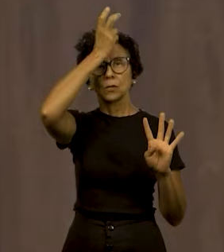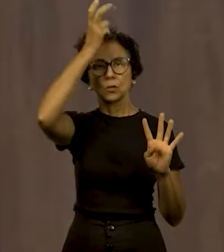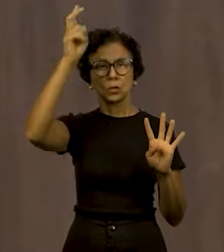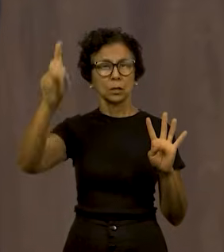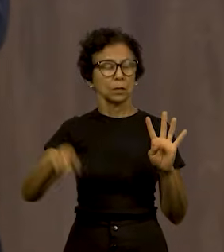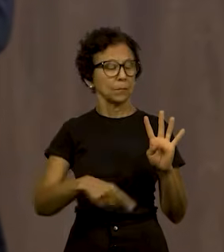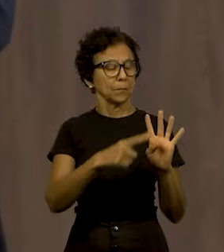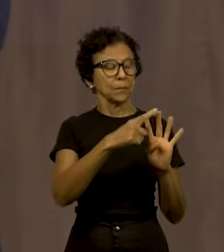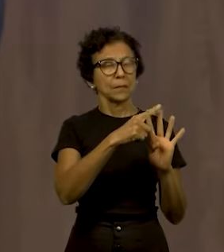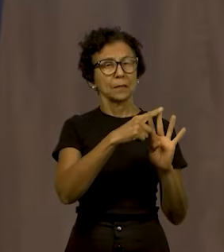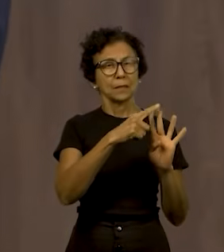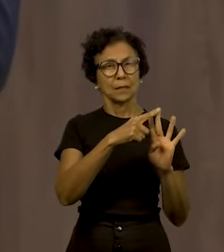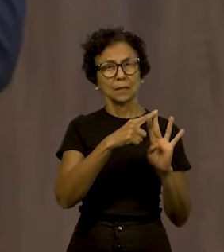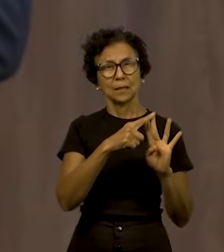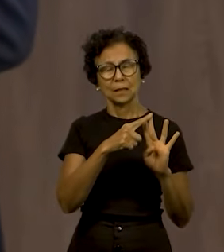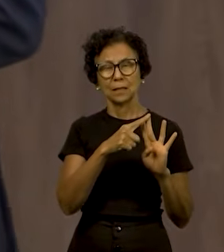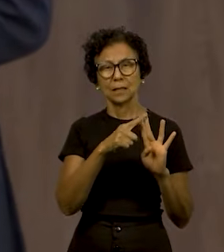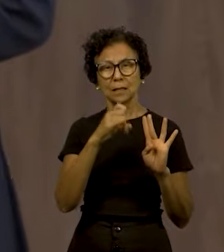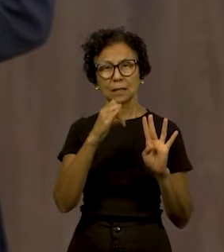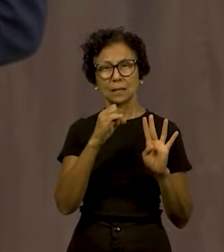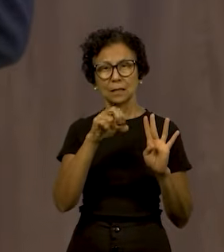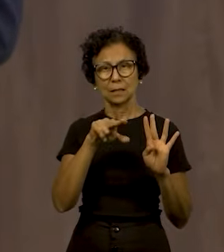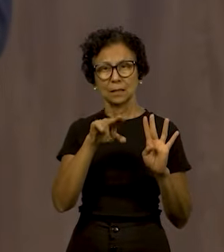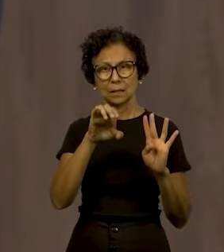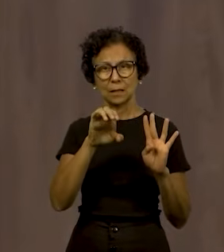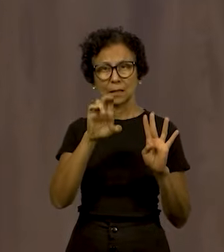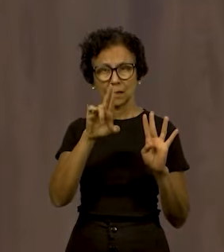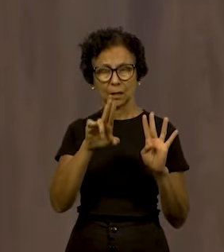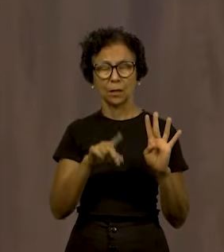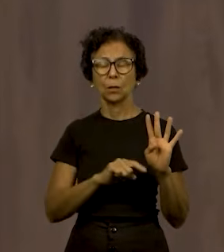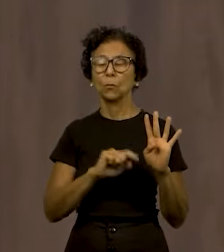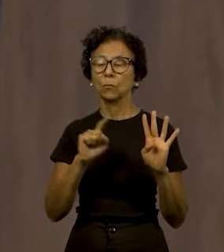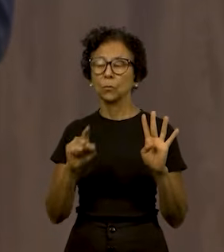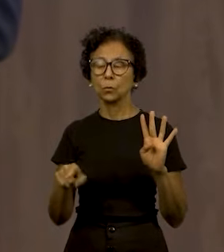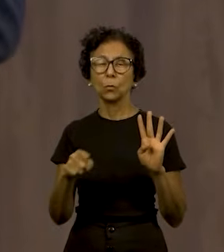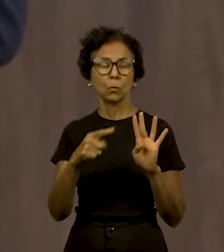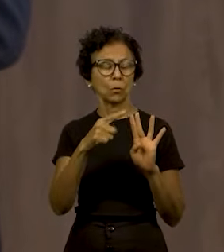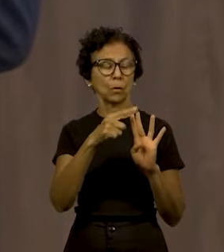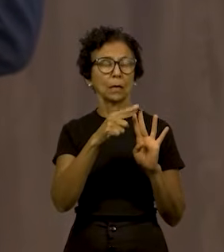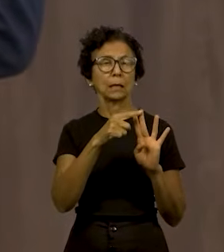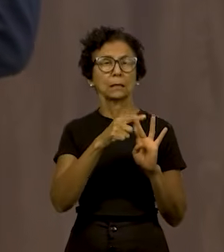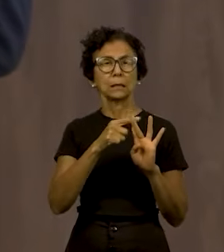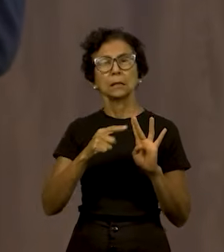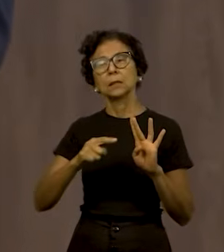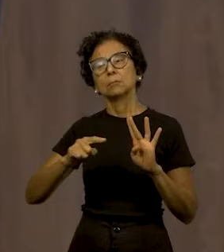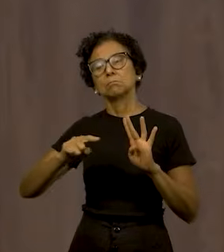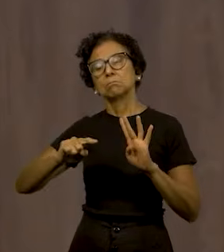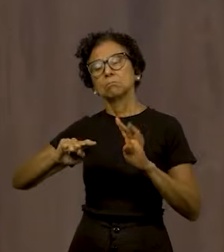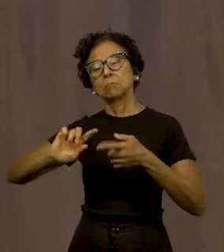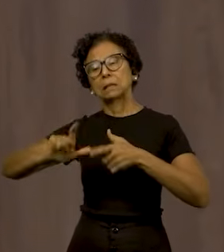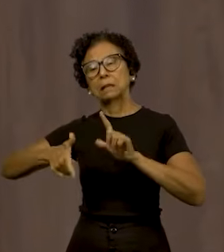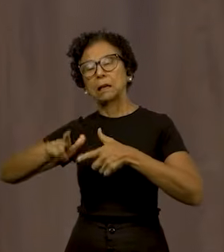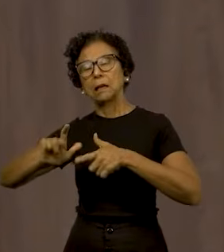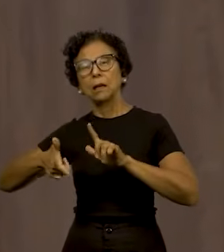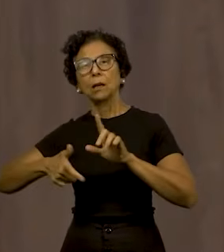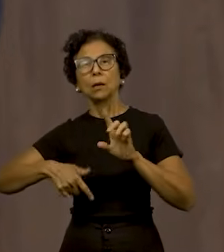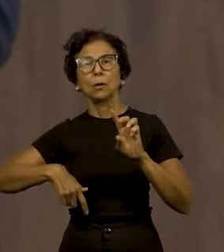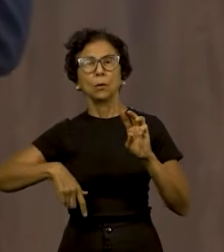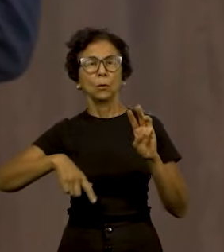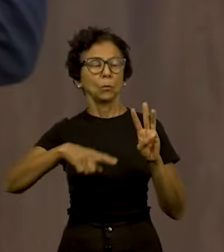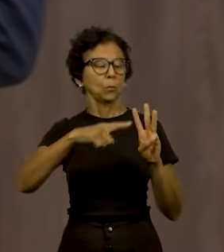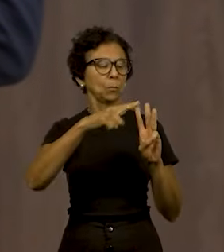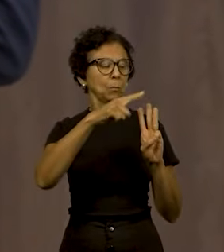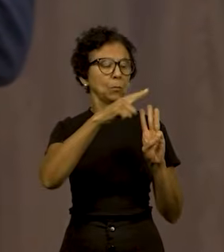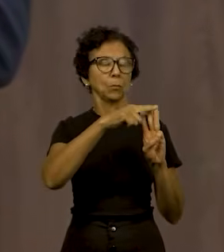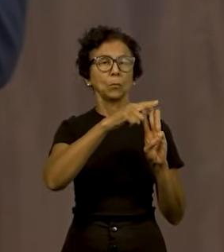com essa parte que envolvia o Oriente e a Palestina, ou Israel, não era Palestina ainda.